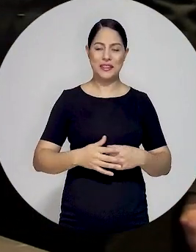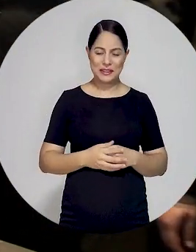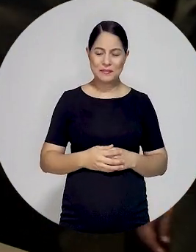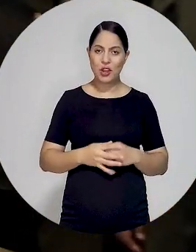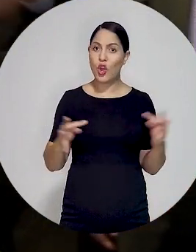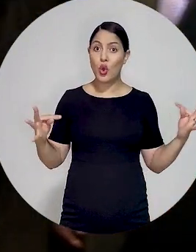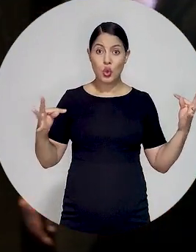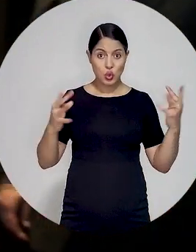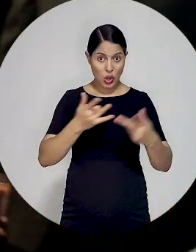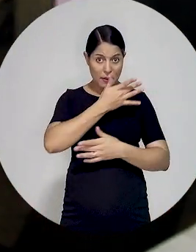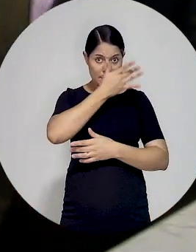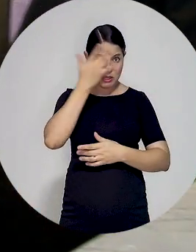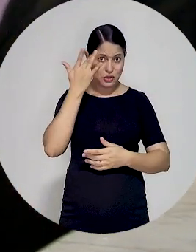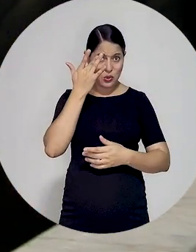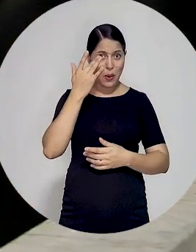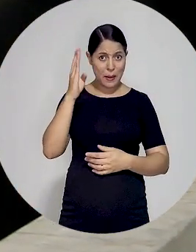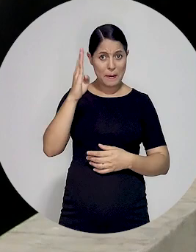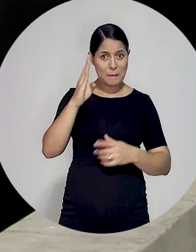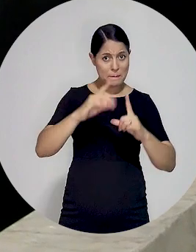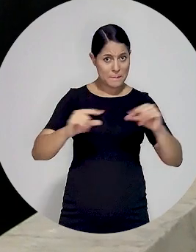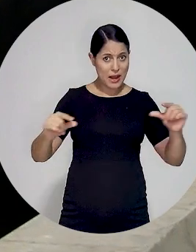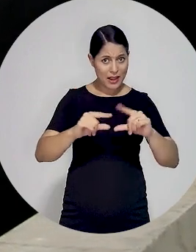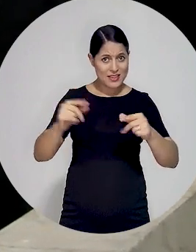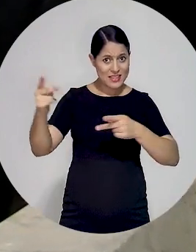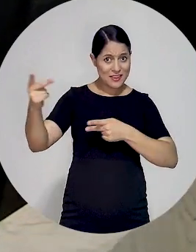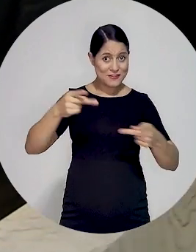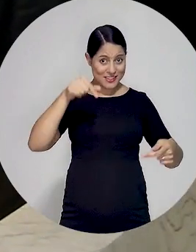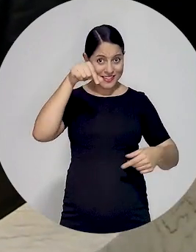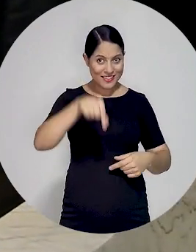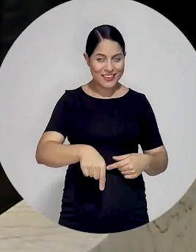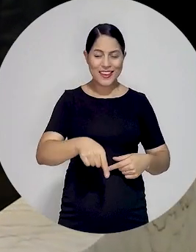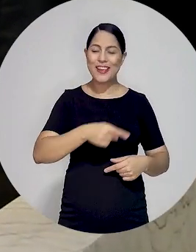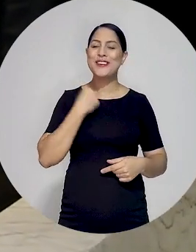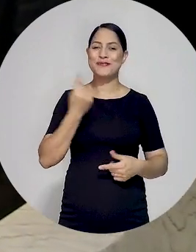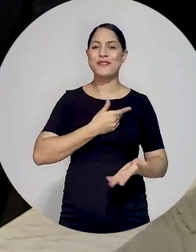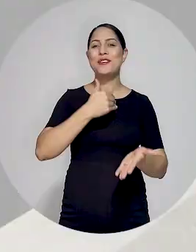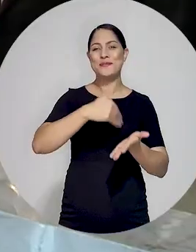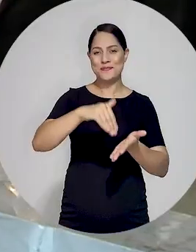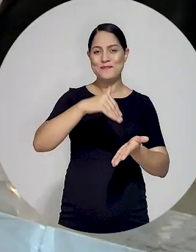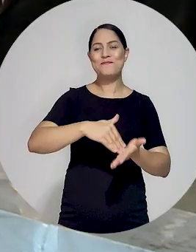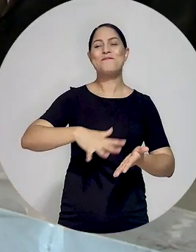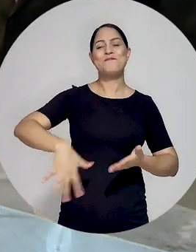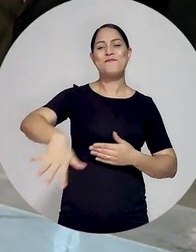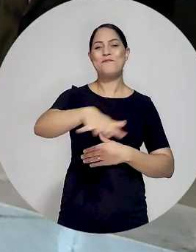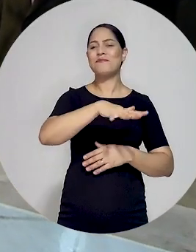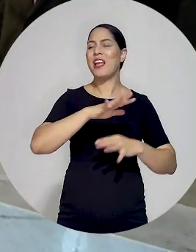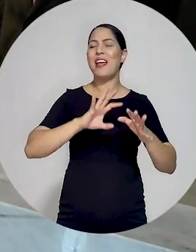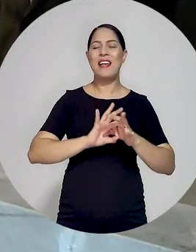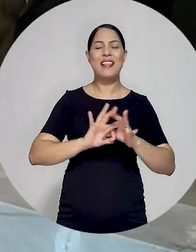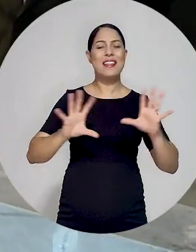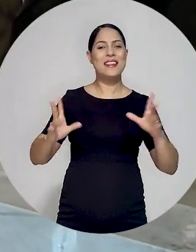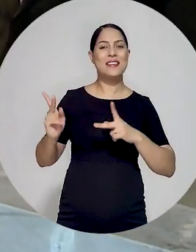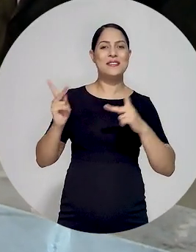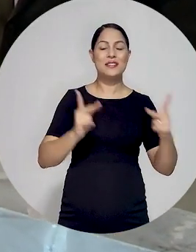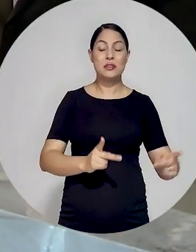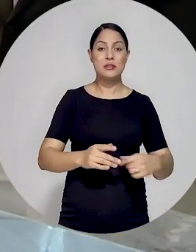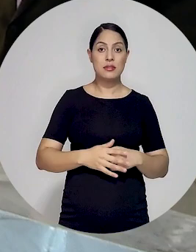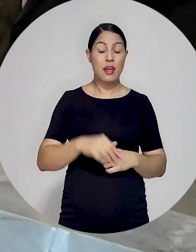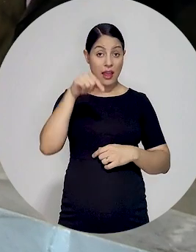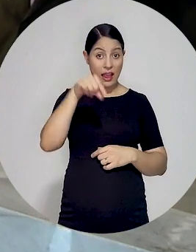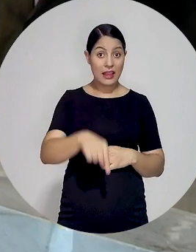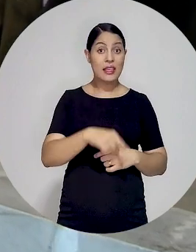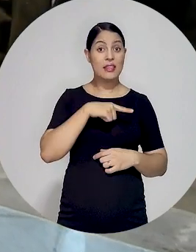de dignidade para todos os colegas que visitam Brasília, tendo um escritório à altura. Passamos por aqui homens e mulheres comprometidos